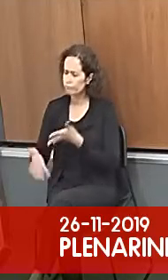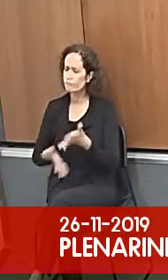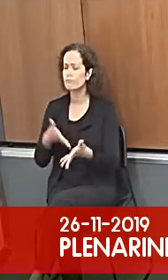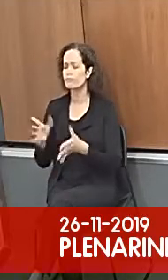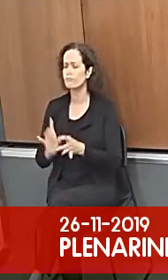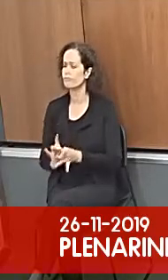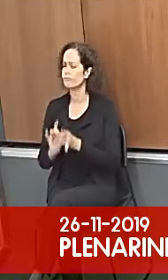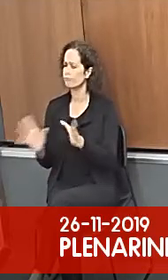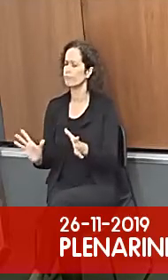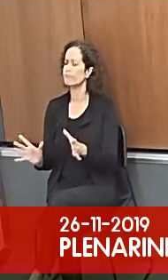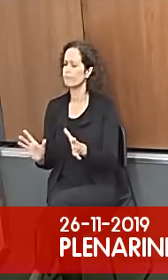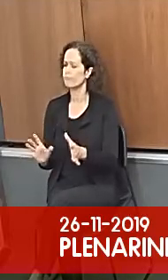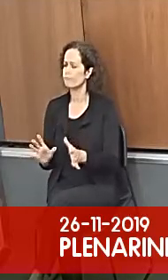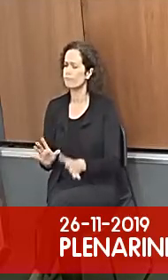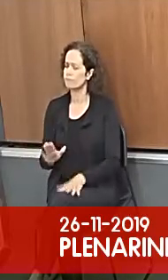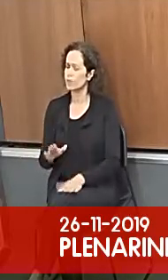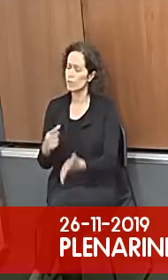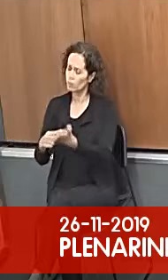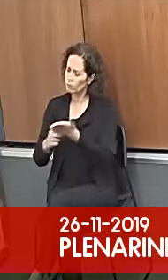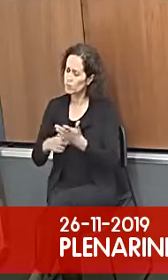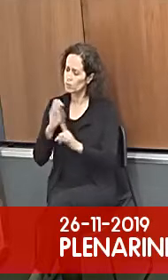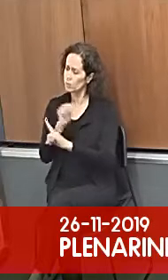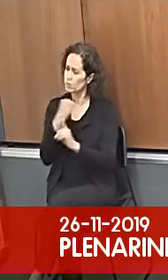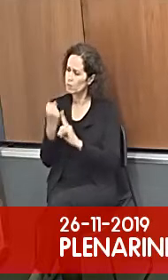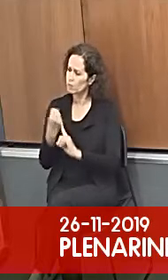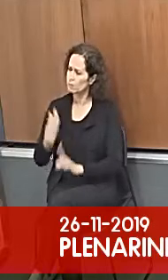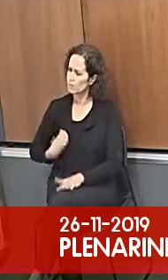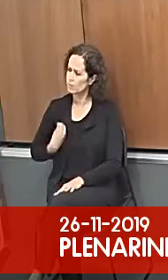e chame a sociedade para participar.